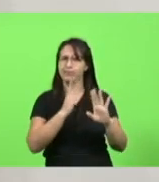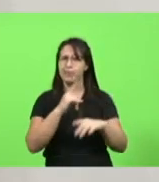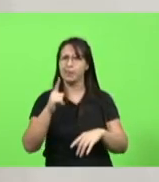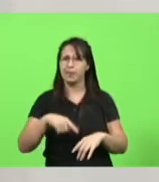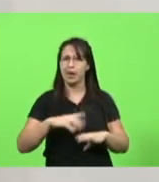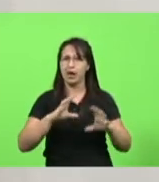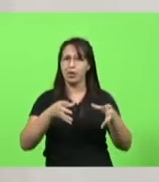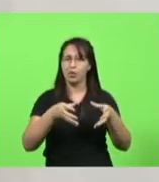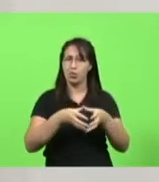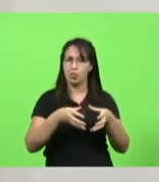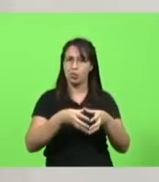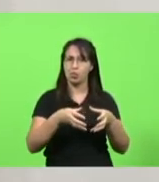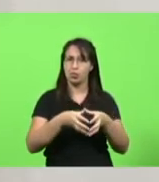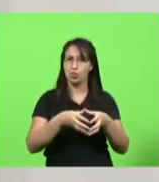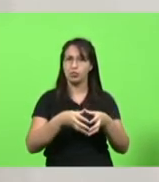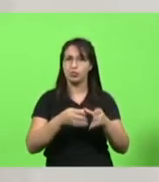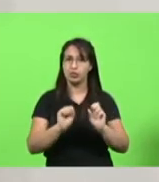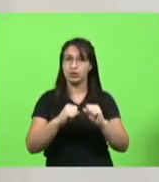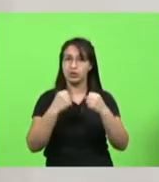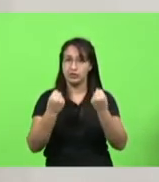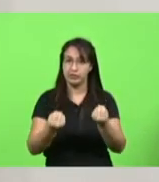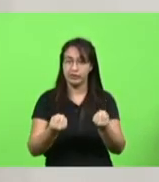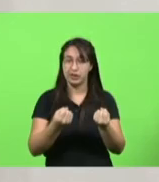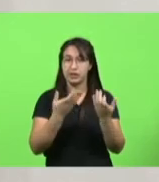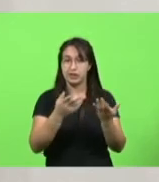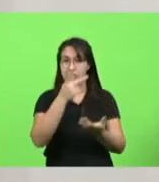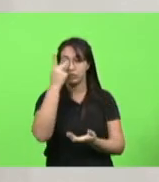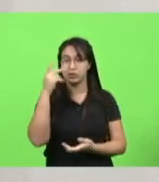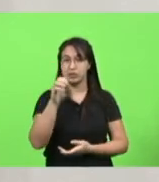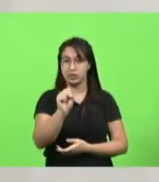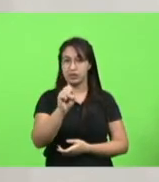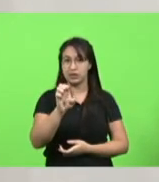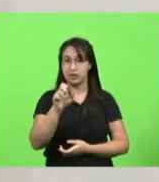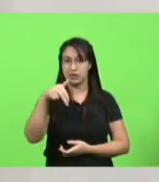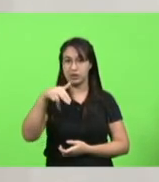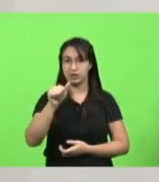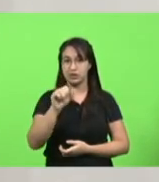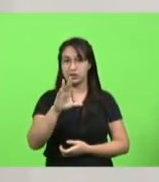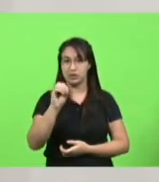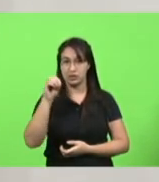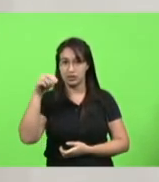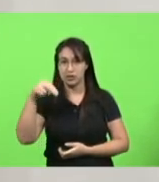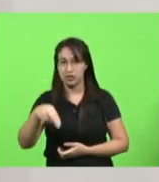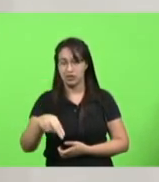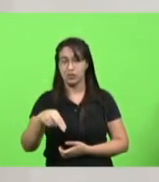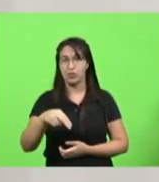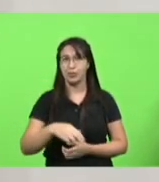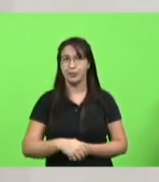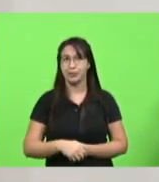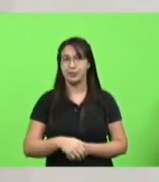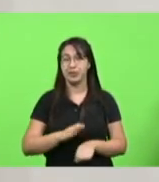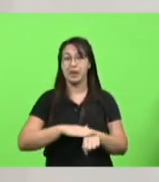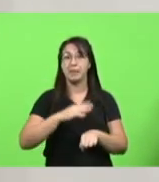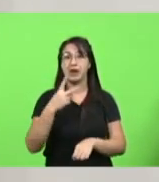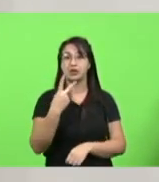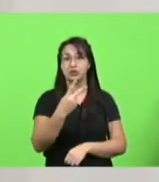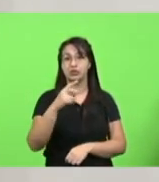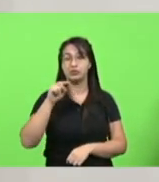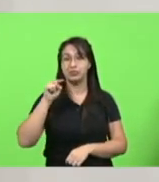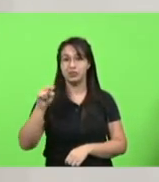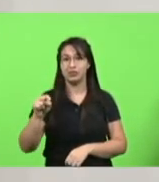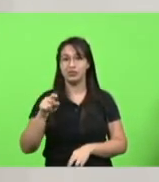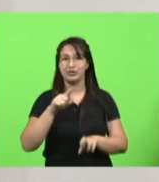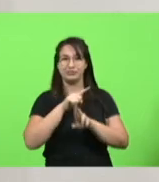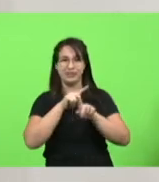de defesa do consumidor e pela Senacom, a Secretaria Nacional do Consumidor. São mais de 2 milhões de